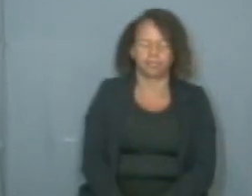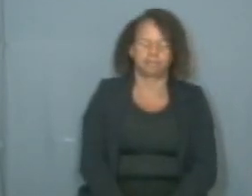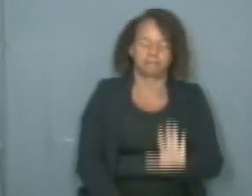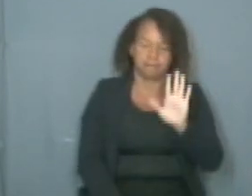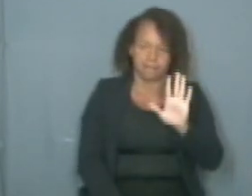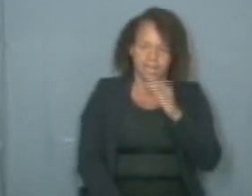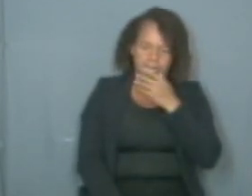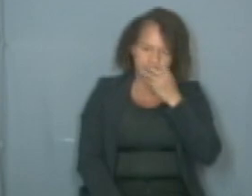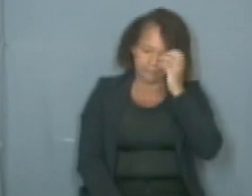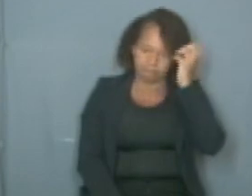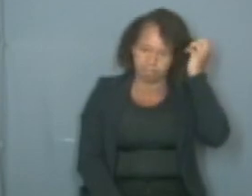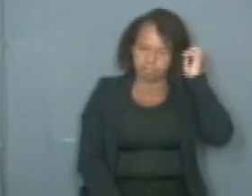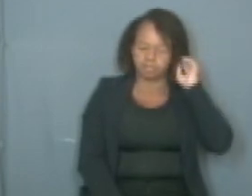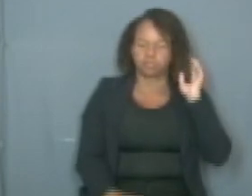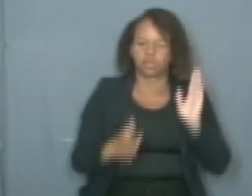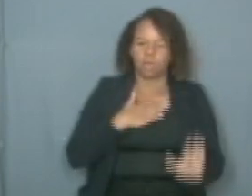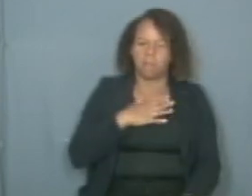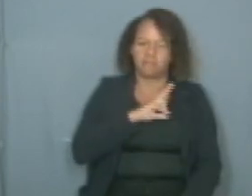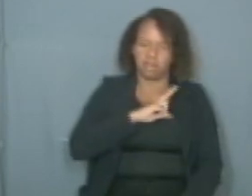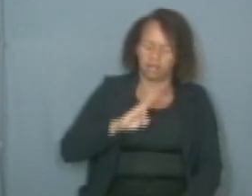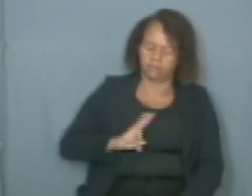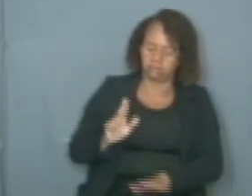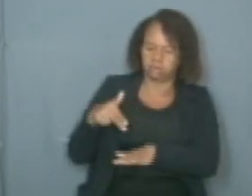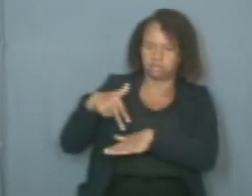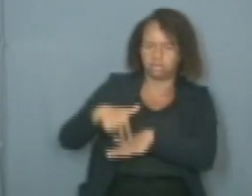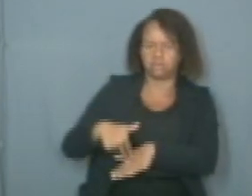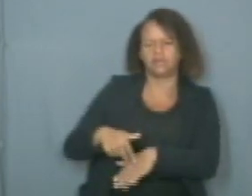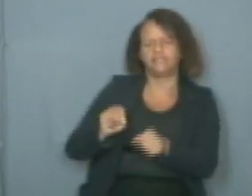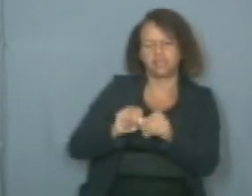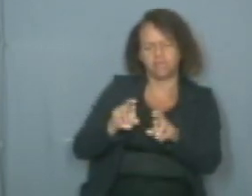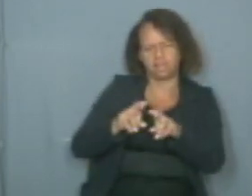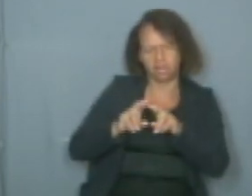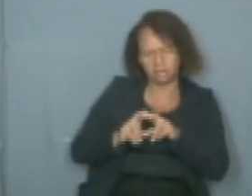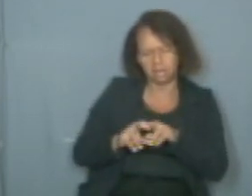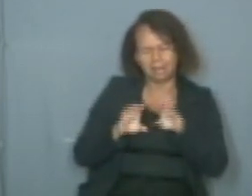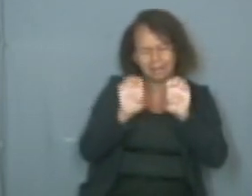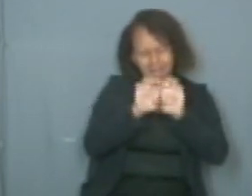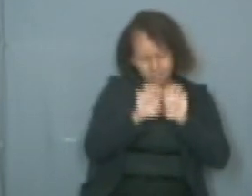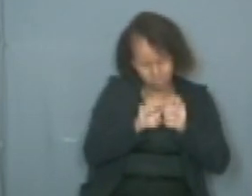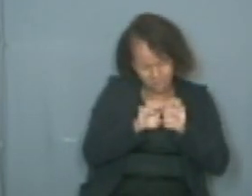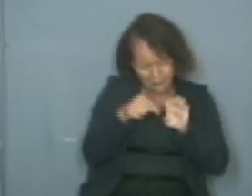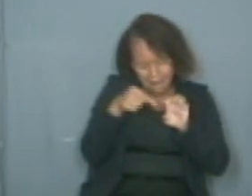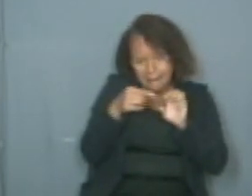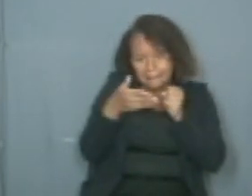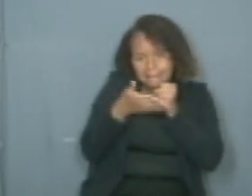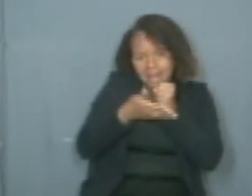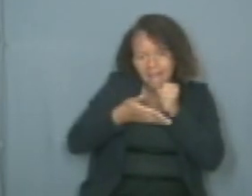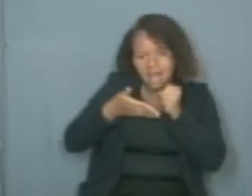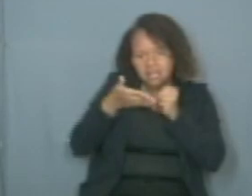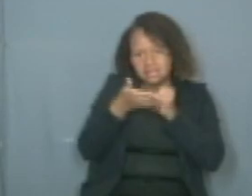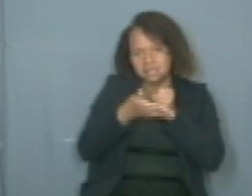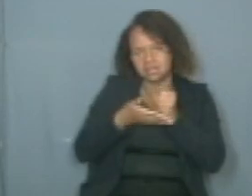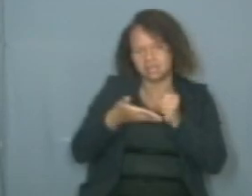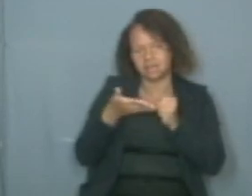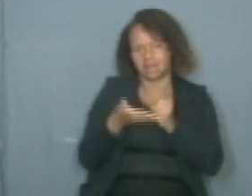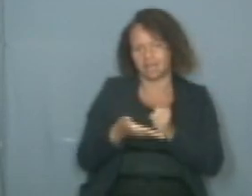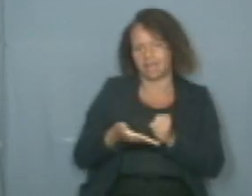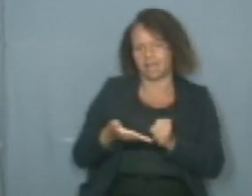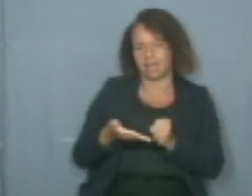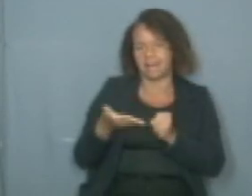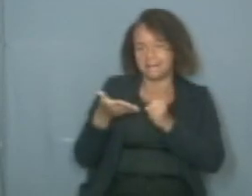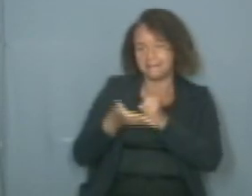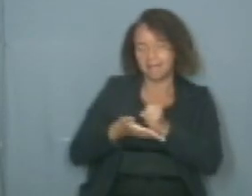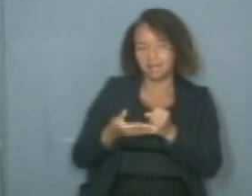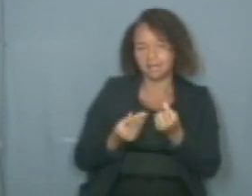Gente, quando um vereador tem que subir aqui, fazer um requerimento e pedir estrutura básica, que a gente está